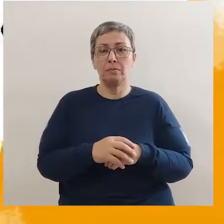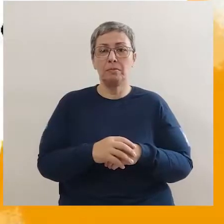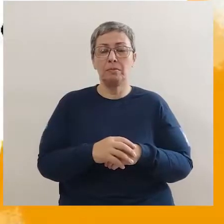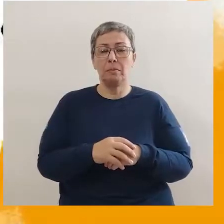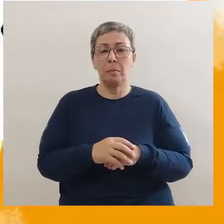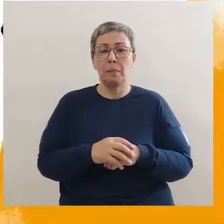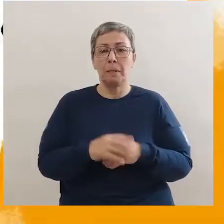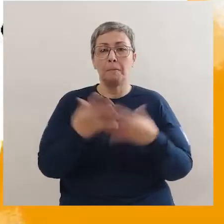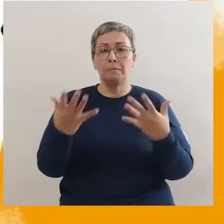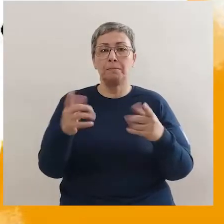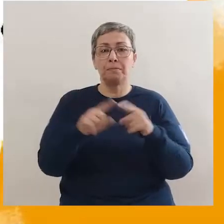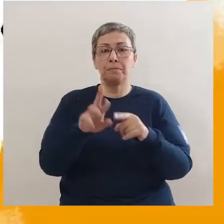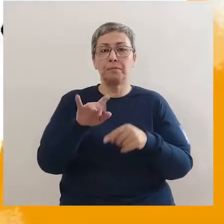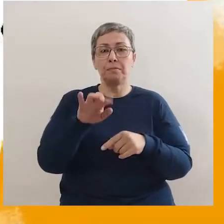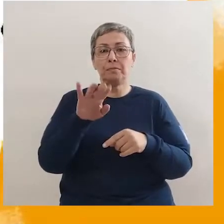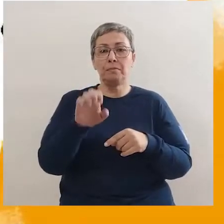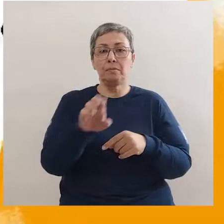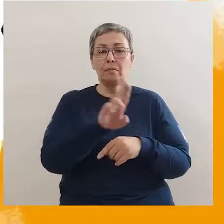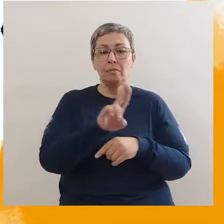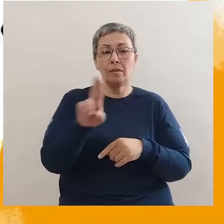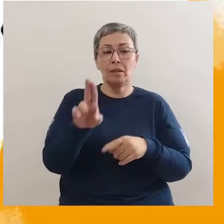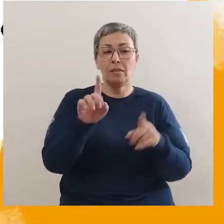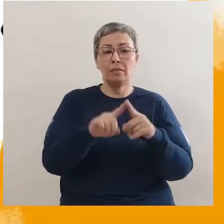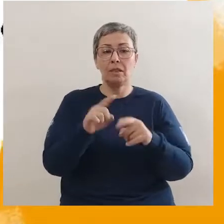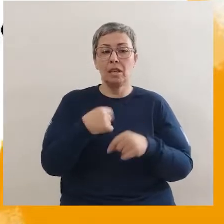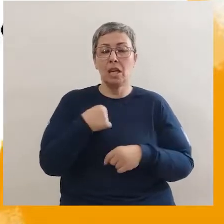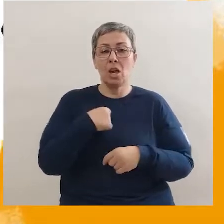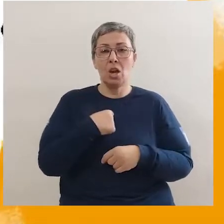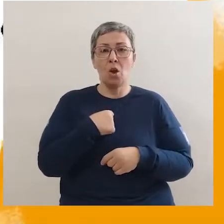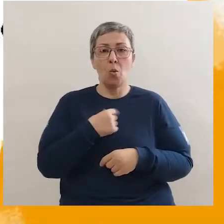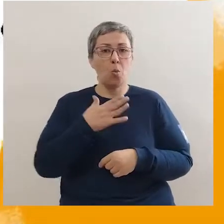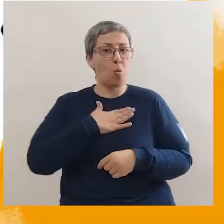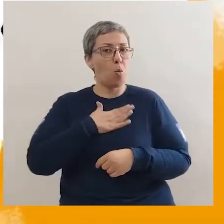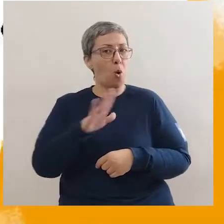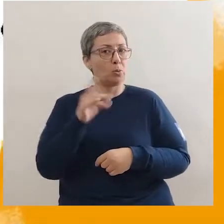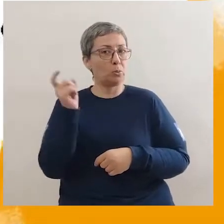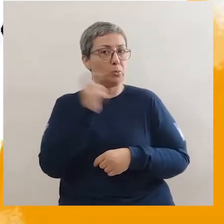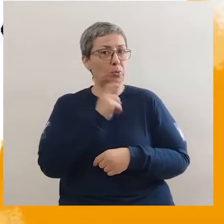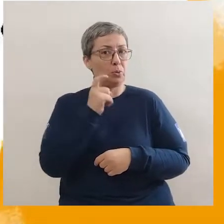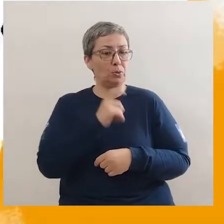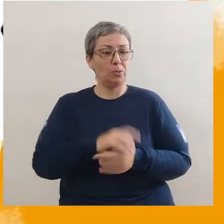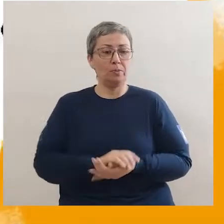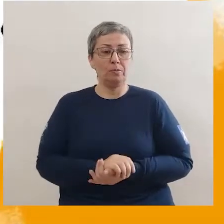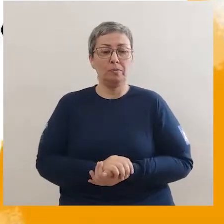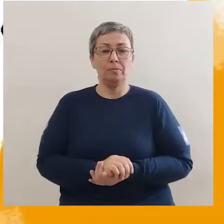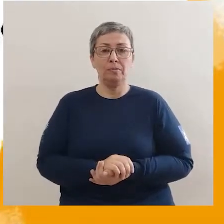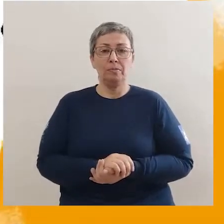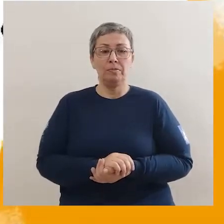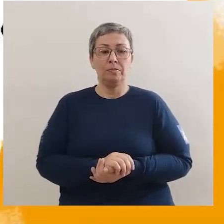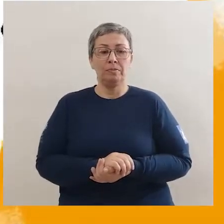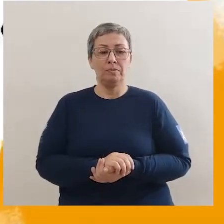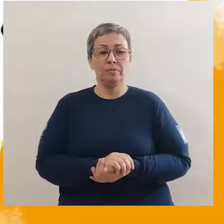Esse repente se chama Eu Não Gosto de Mentira.